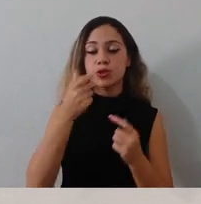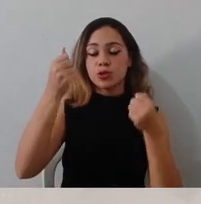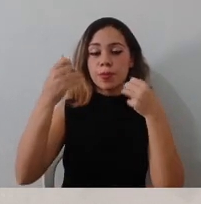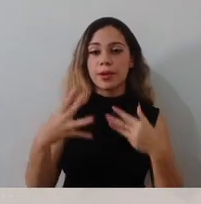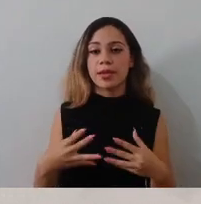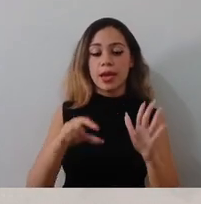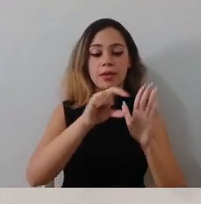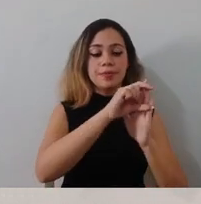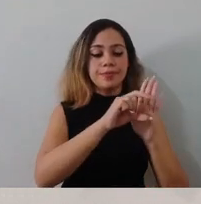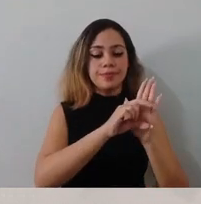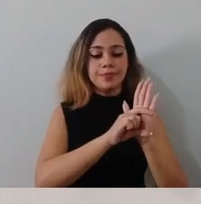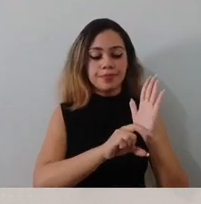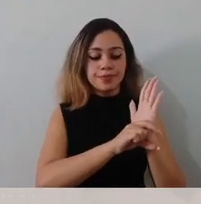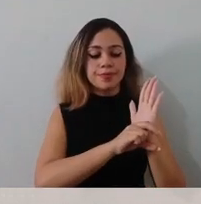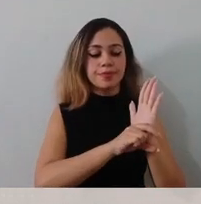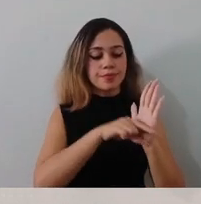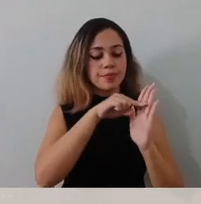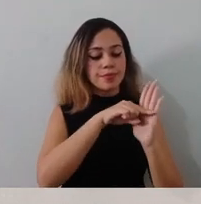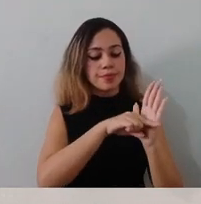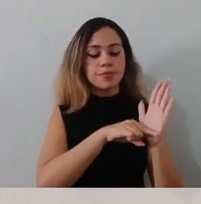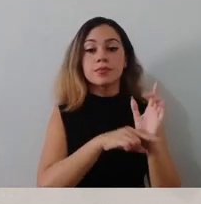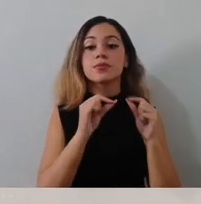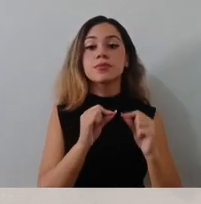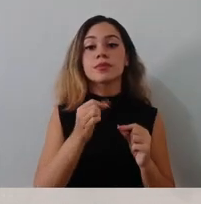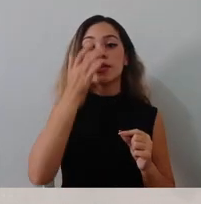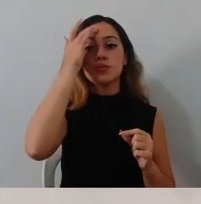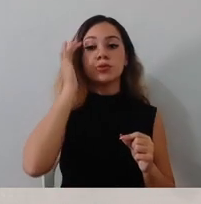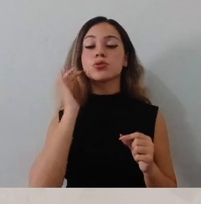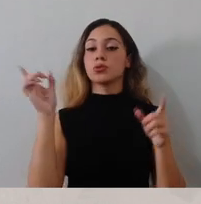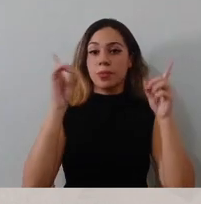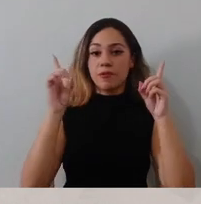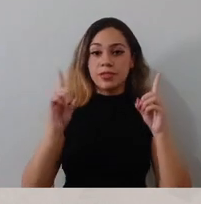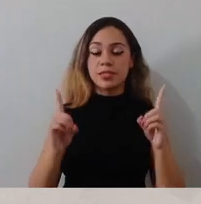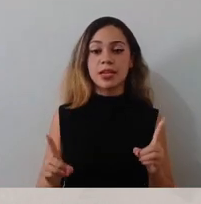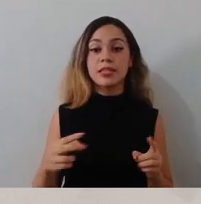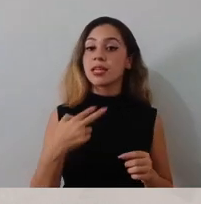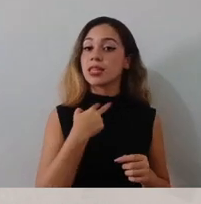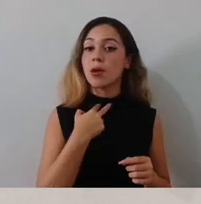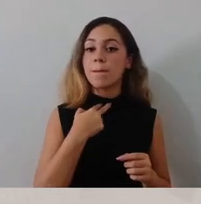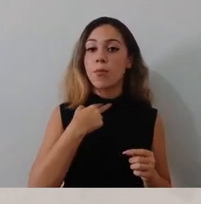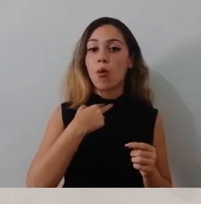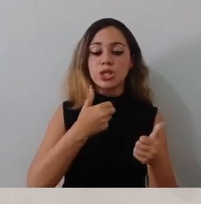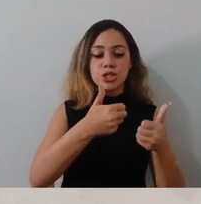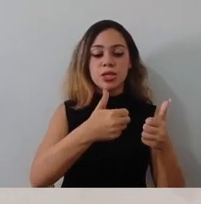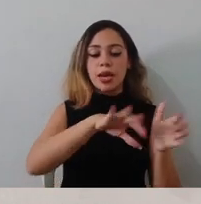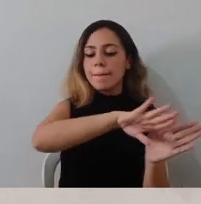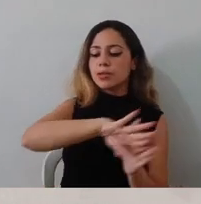vai falar lá no inciso 5º, que as pessoas com deficiência, elas não podem